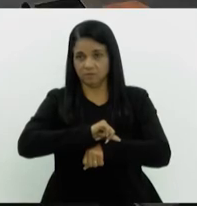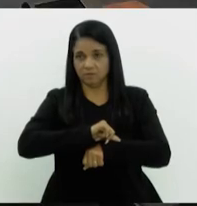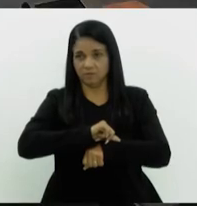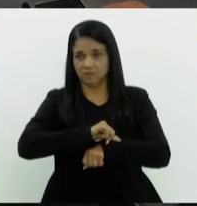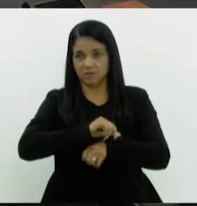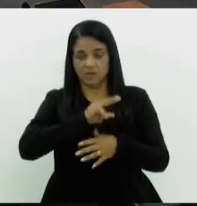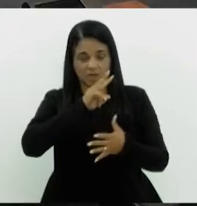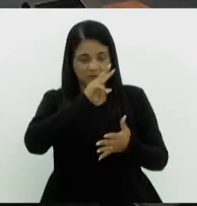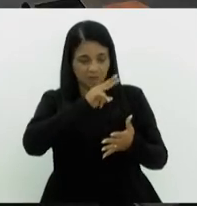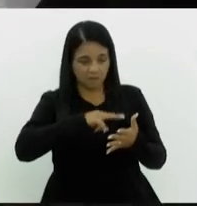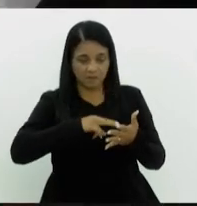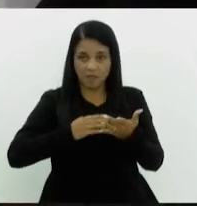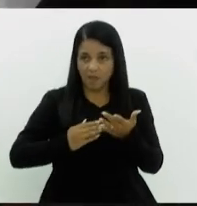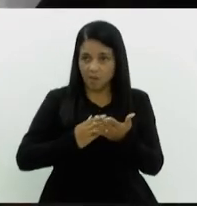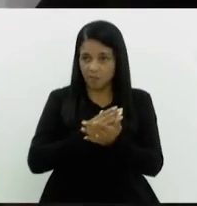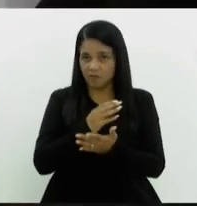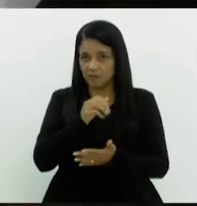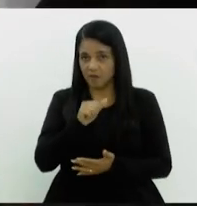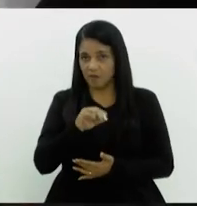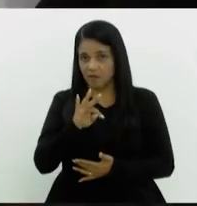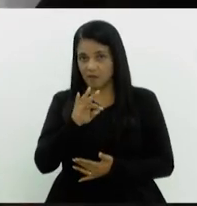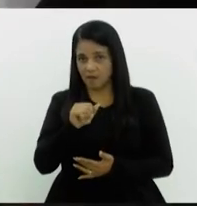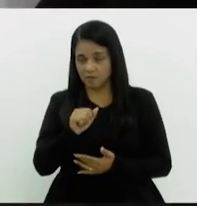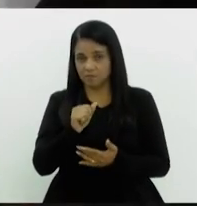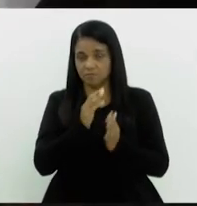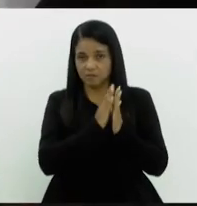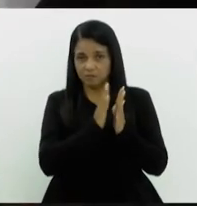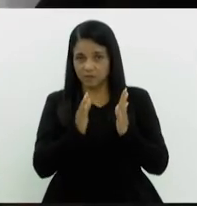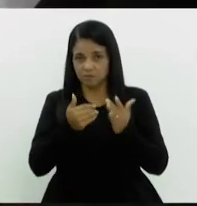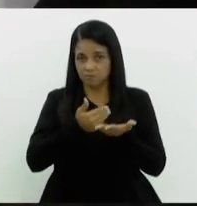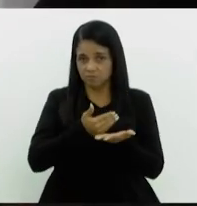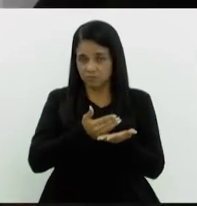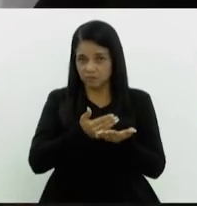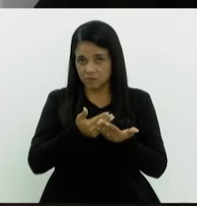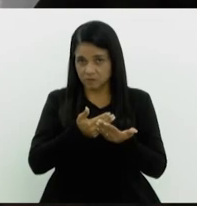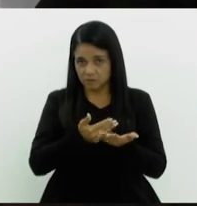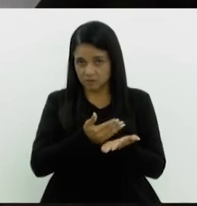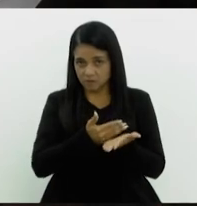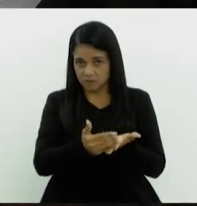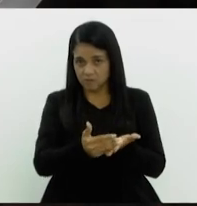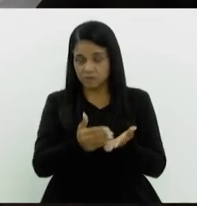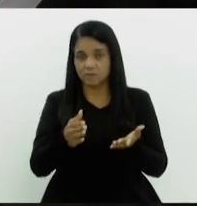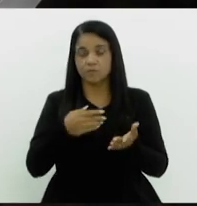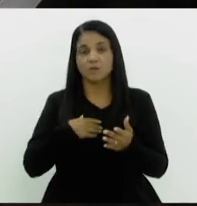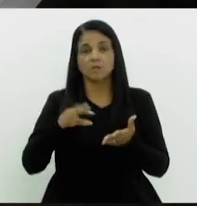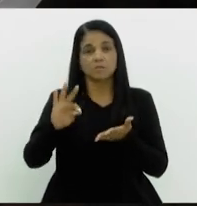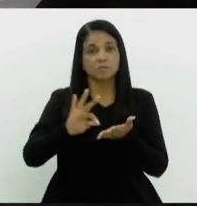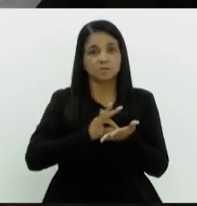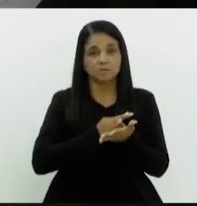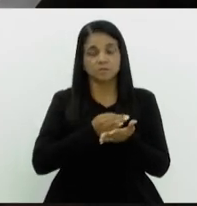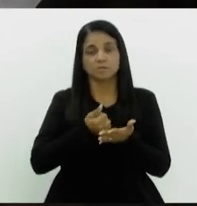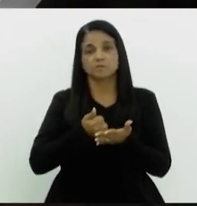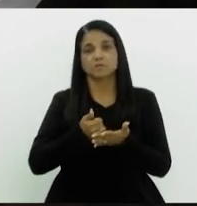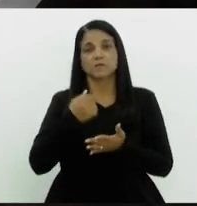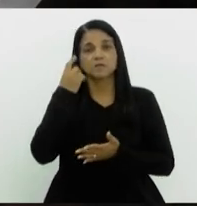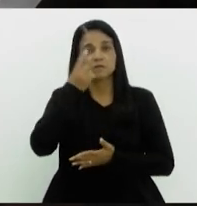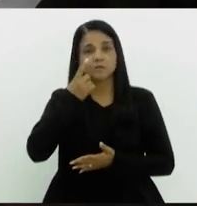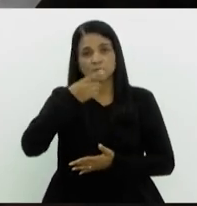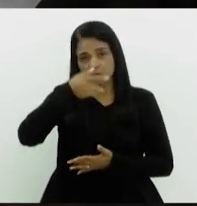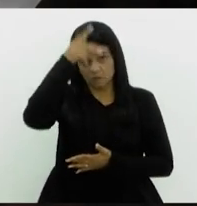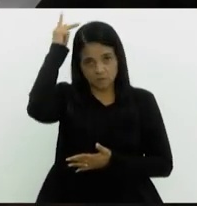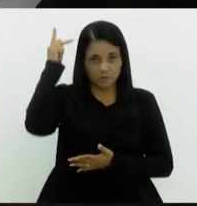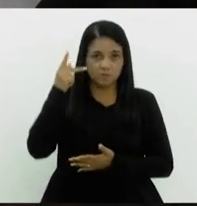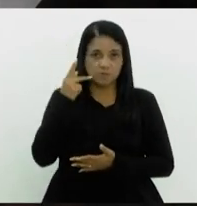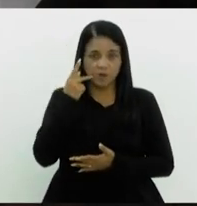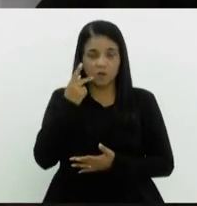Lida e aprovada a ata, passa-se ao expediente inicial. Primeiro orador inscrito é o nobre deputado Luiz Paulo,